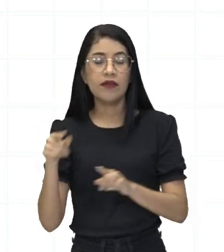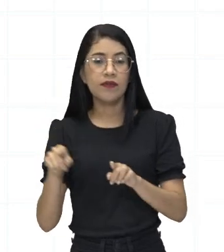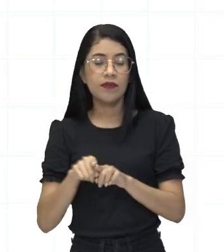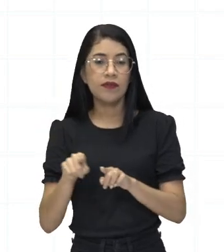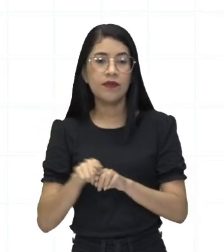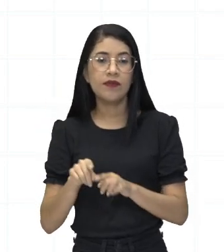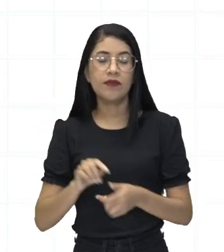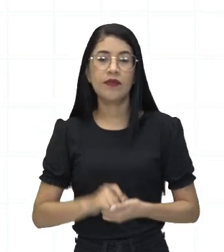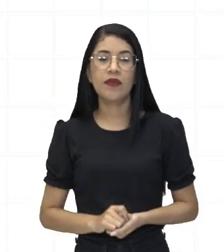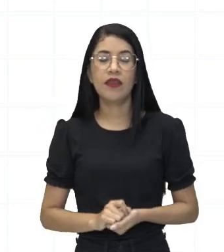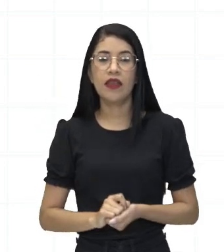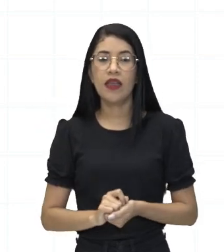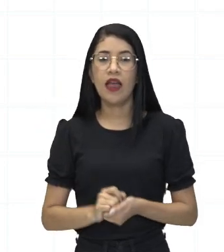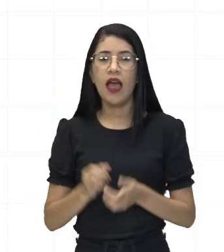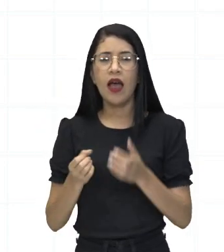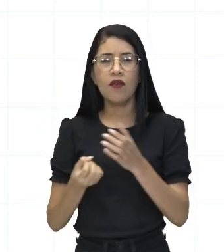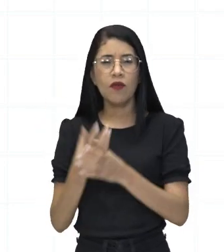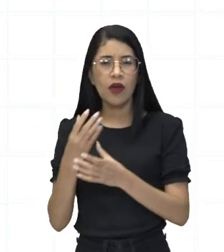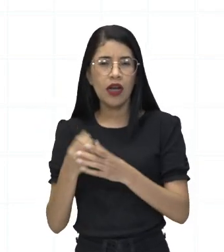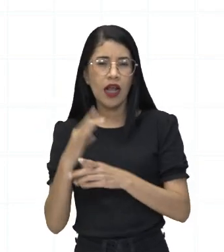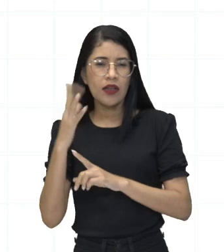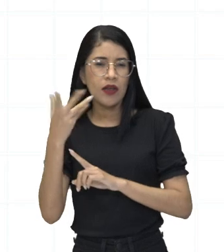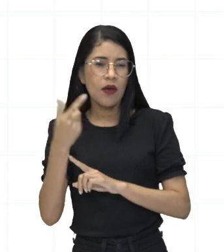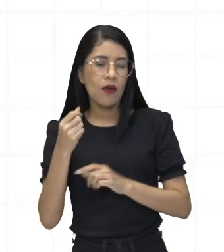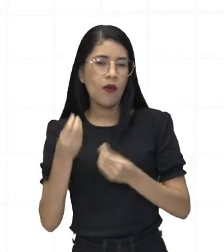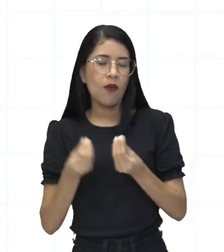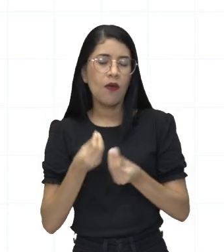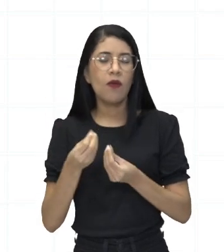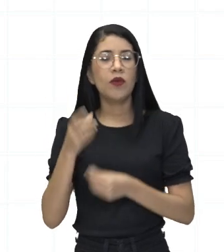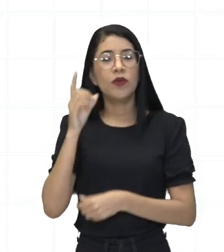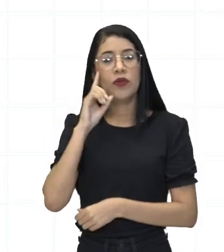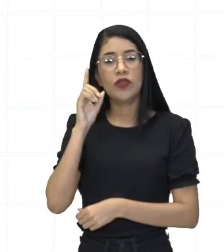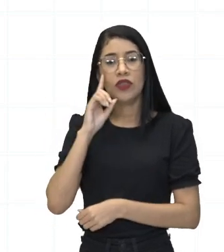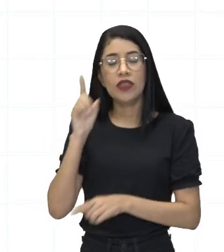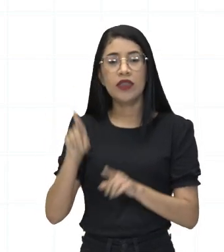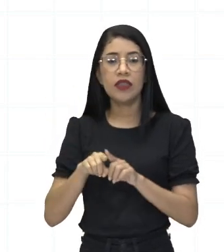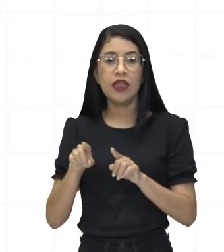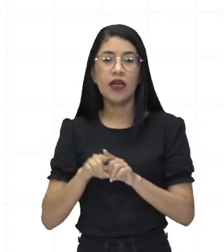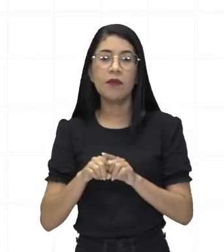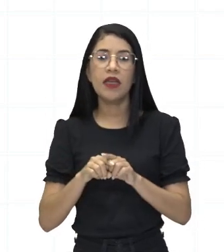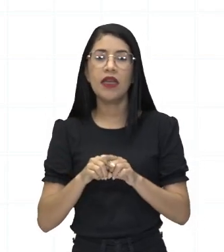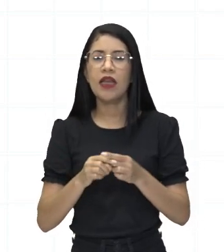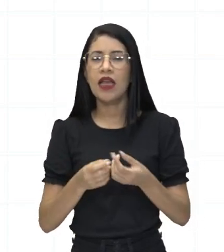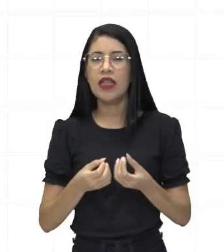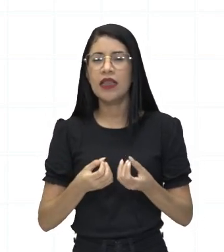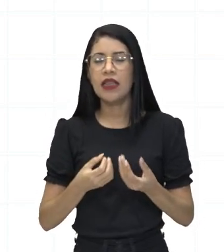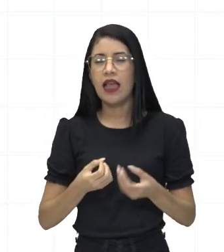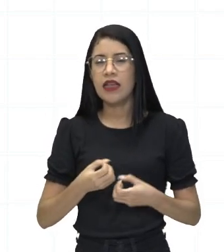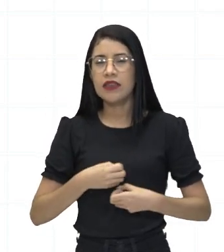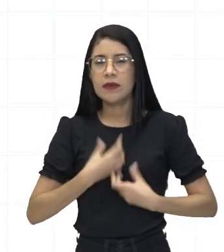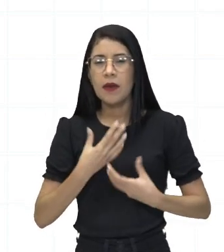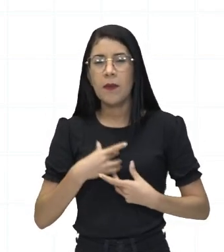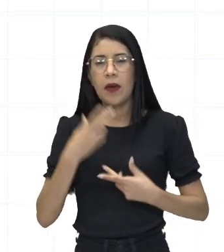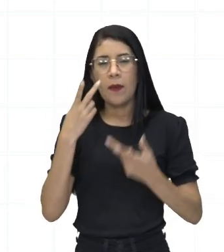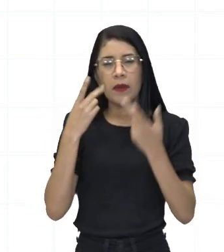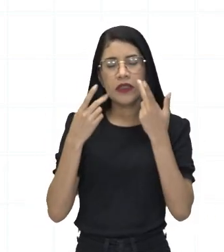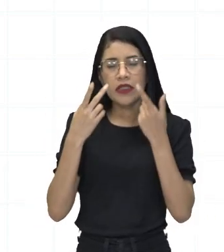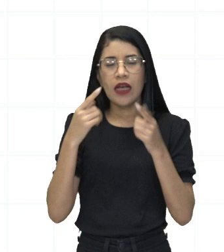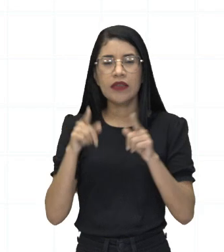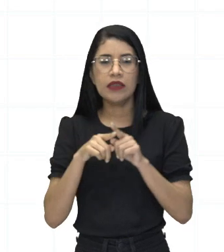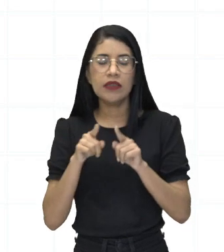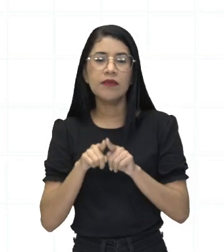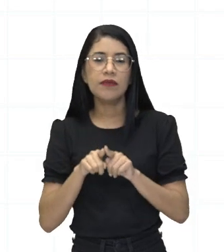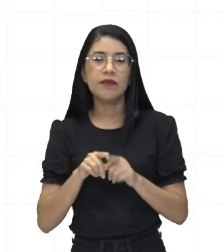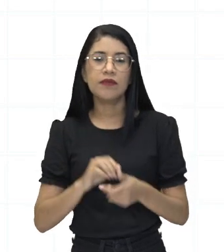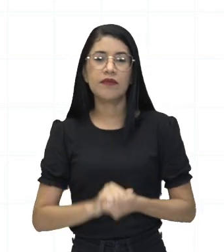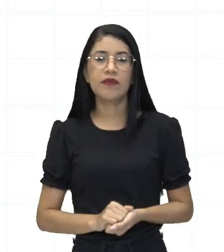As obras começam a retratar o cotidiano e as expressões ganharam um aspecto dramático e teatral, porém ainda